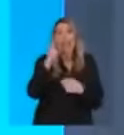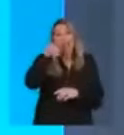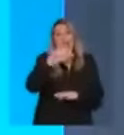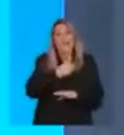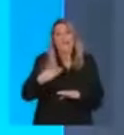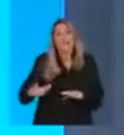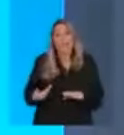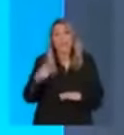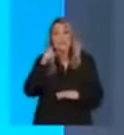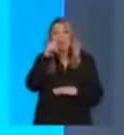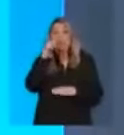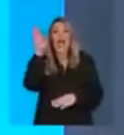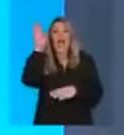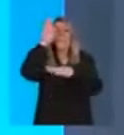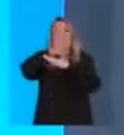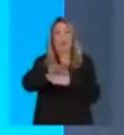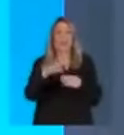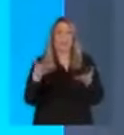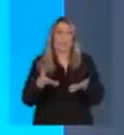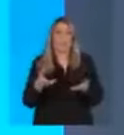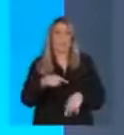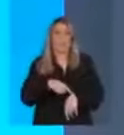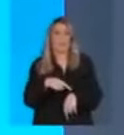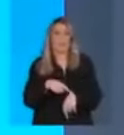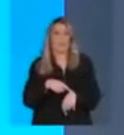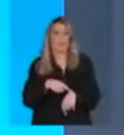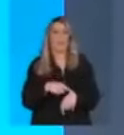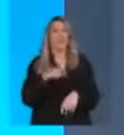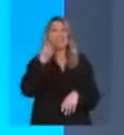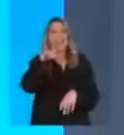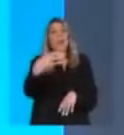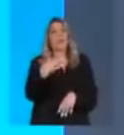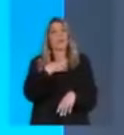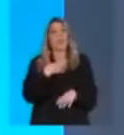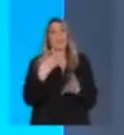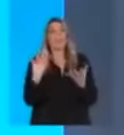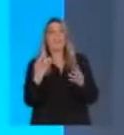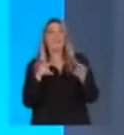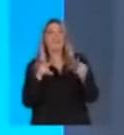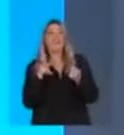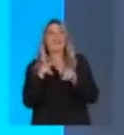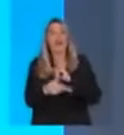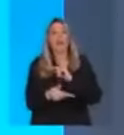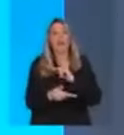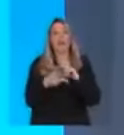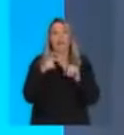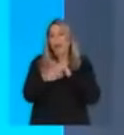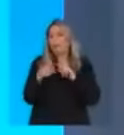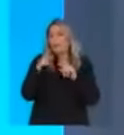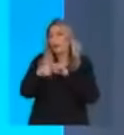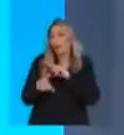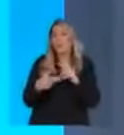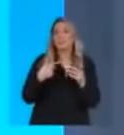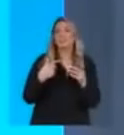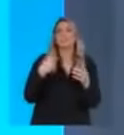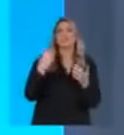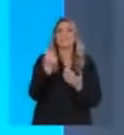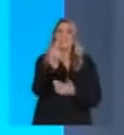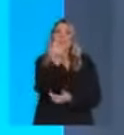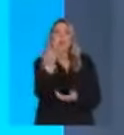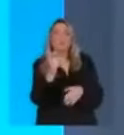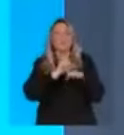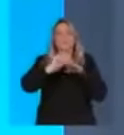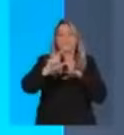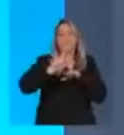momento que é um modelo que além de tudo estabelece corte de recursos para as cidades para os Estados pra